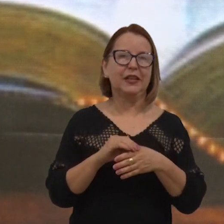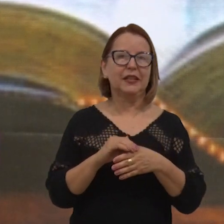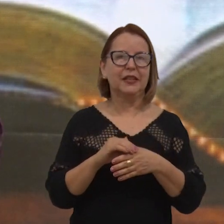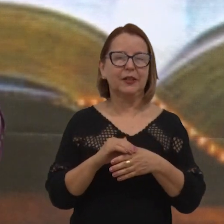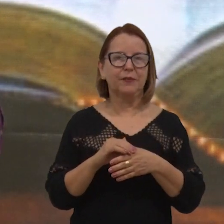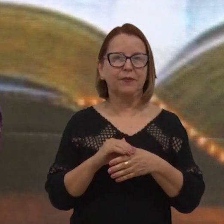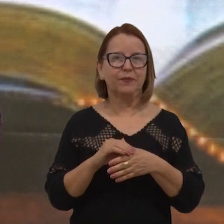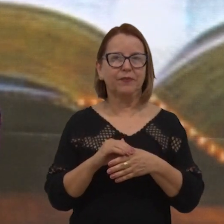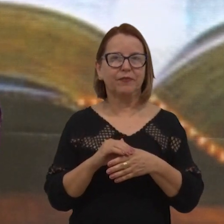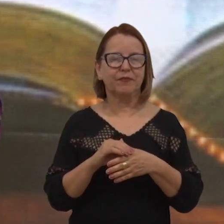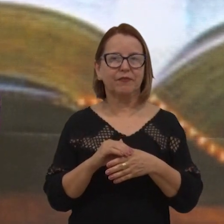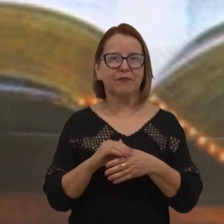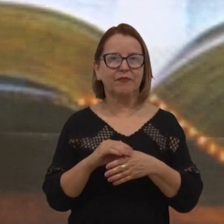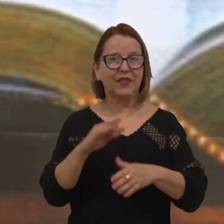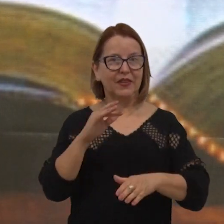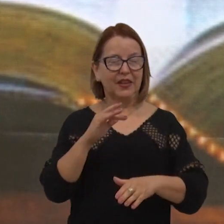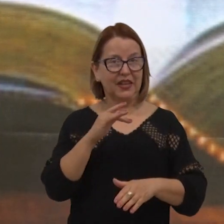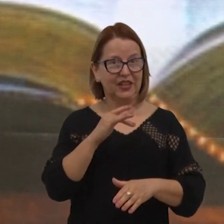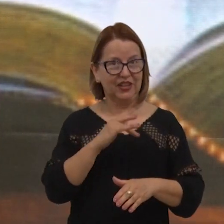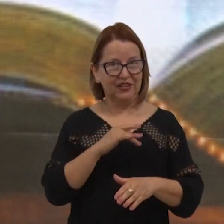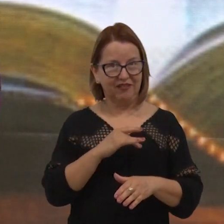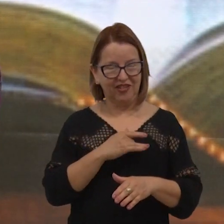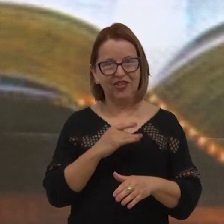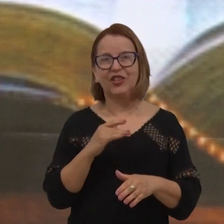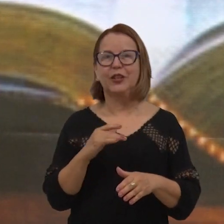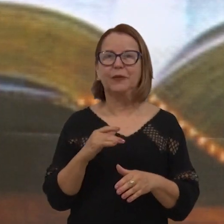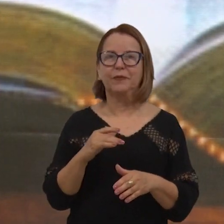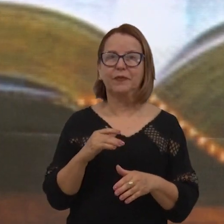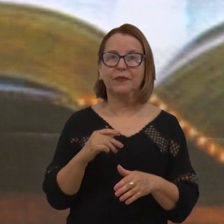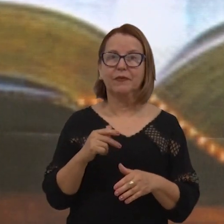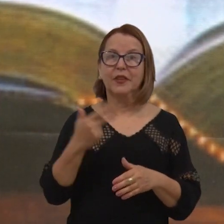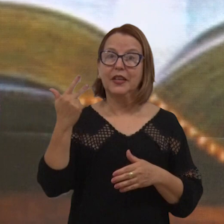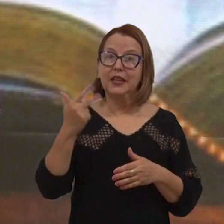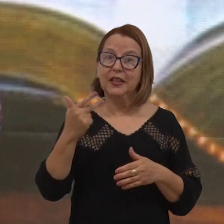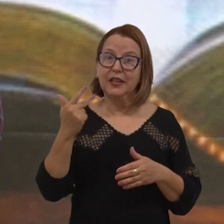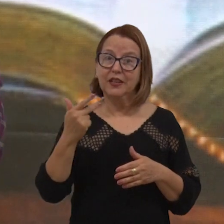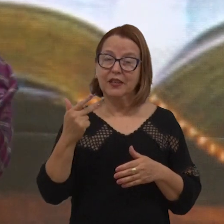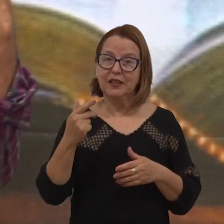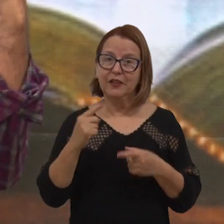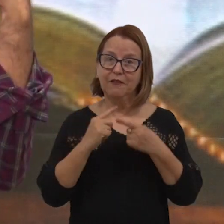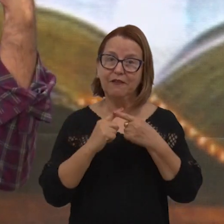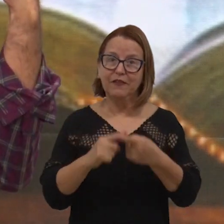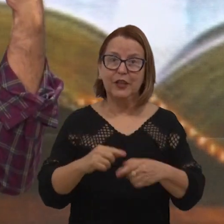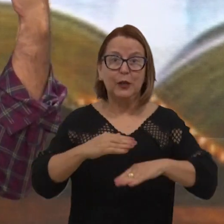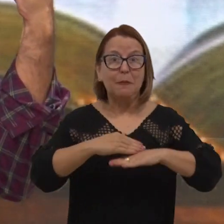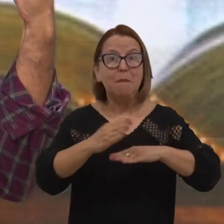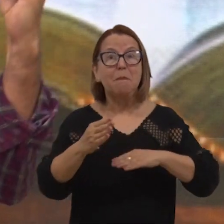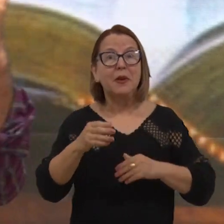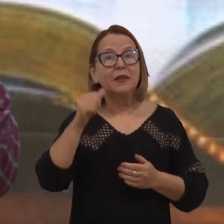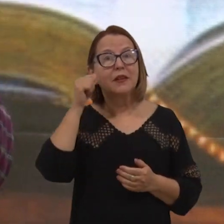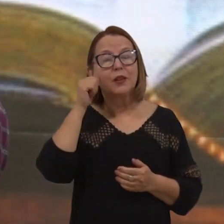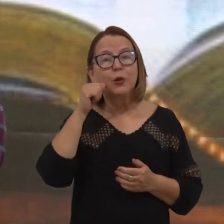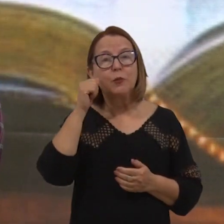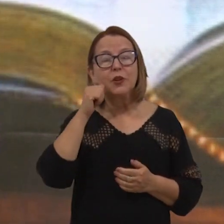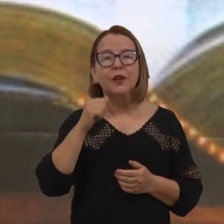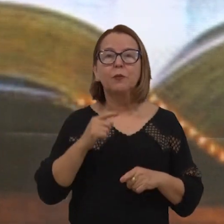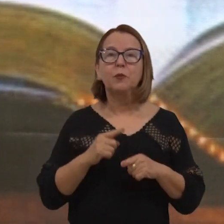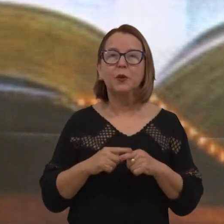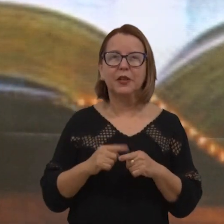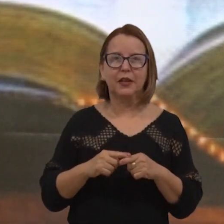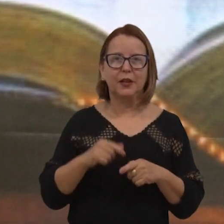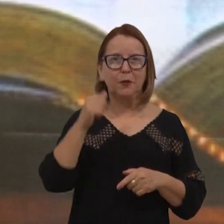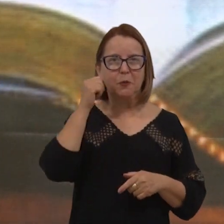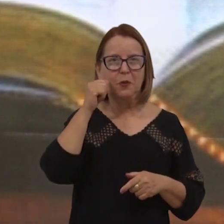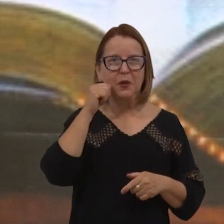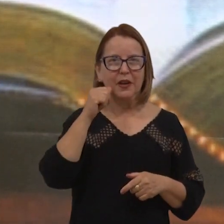autoimunes atingem 3 vezes mais as mulheres que o Hildo. Porque a mulher é